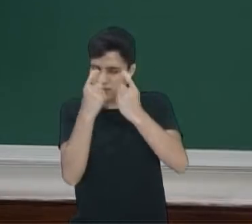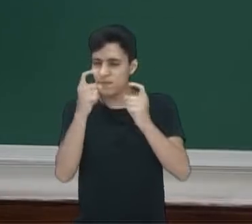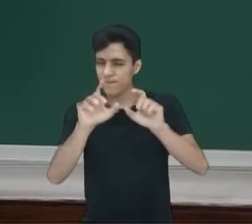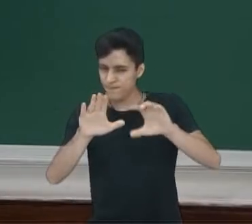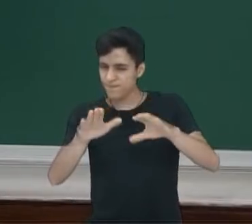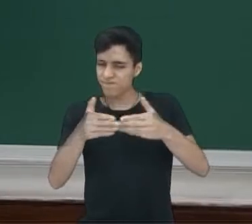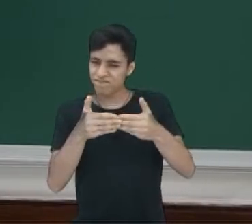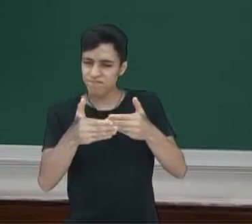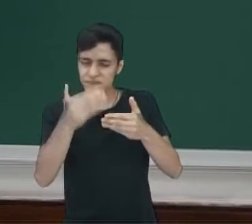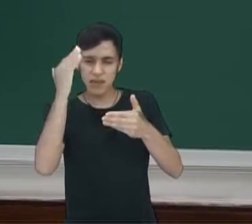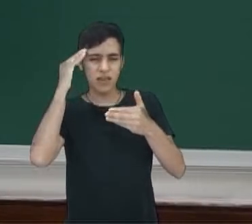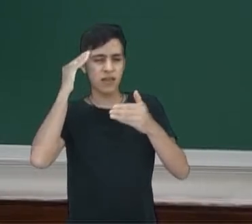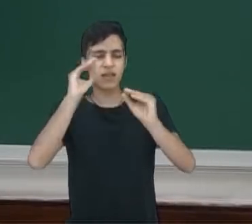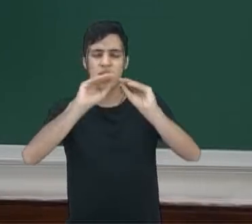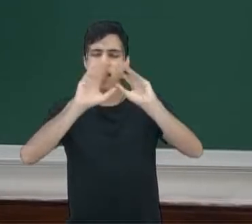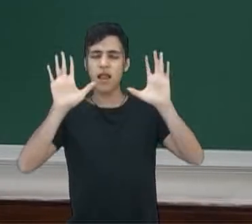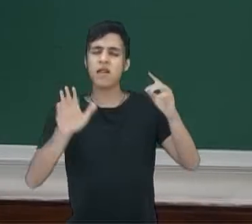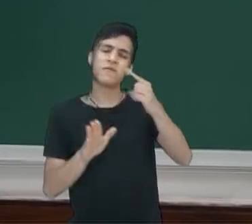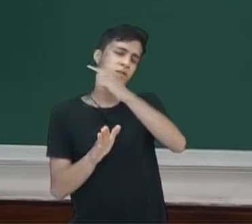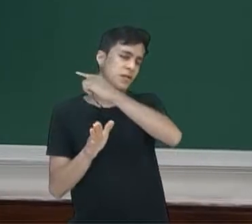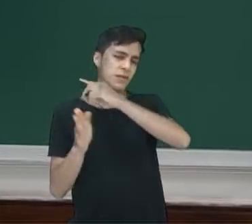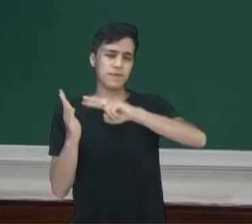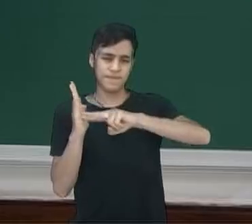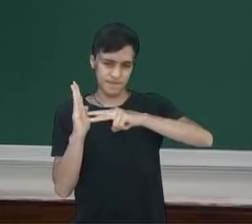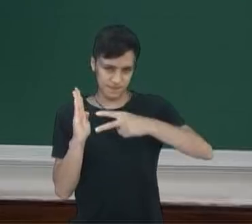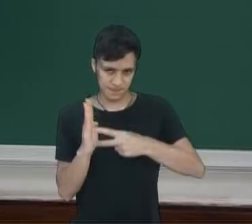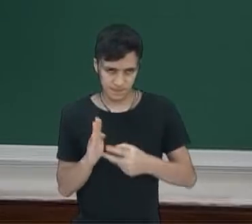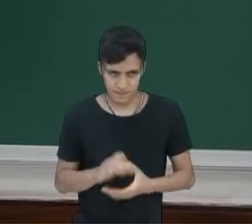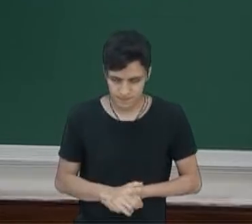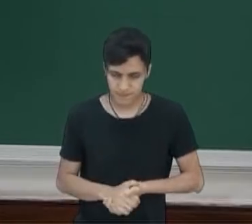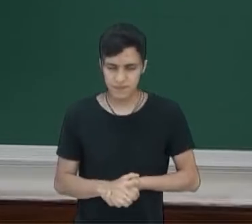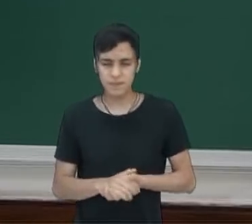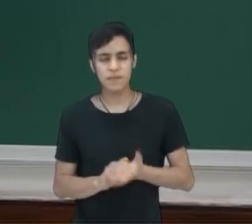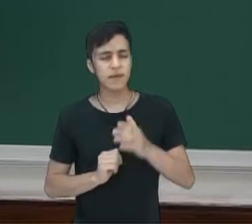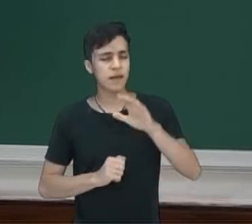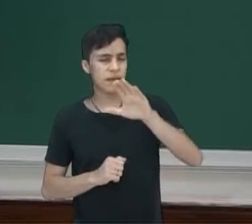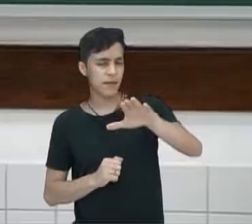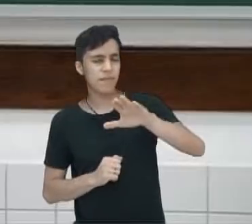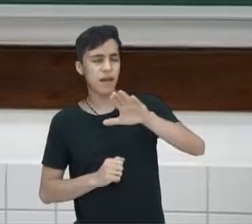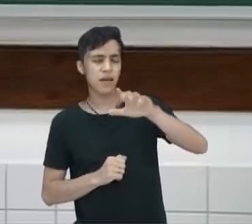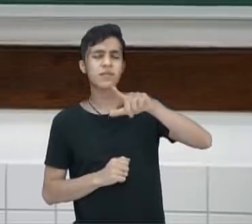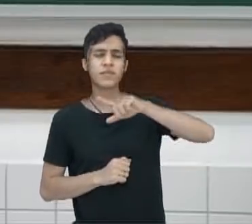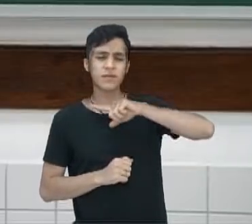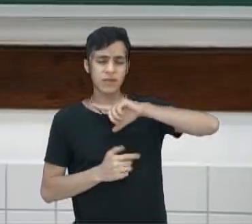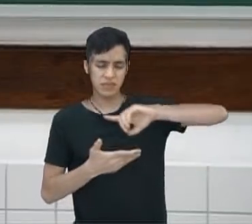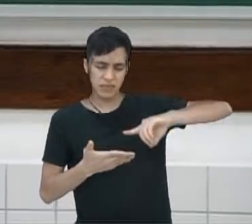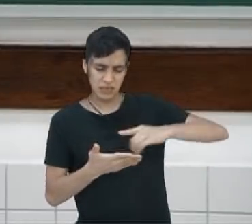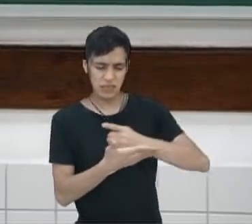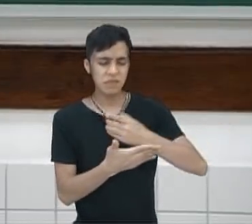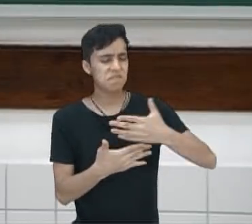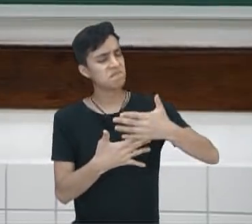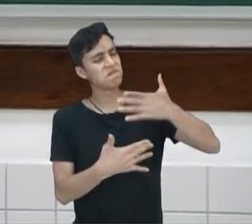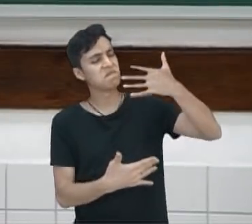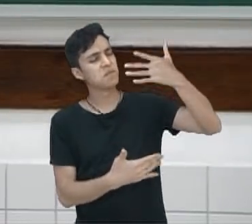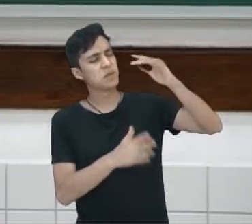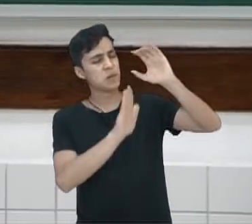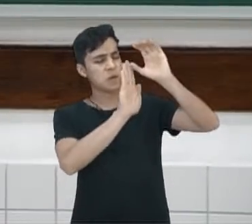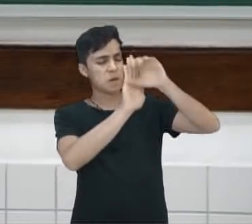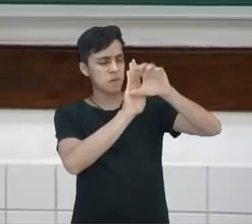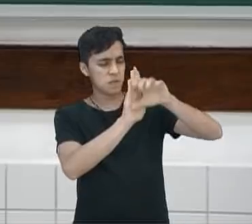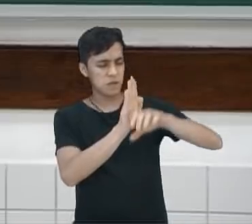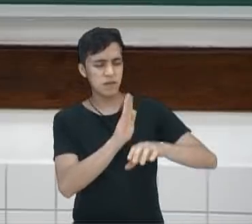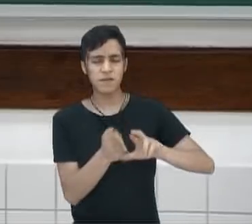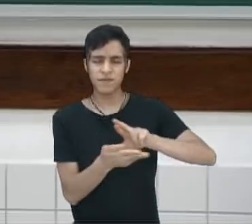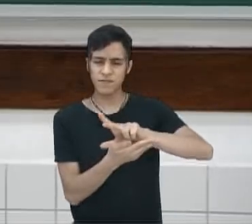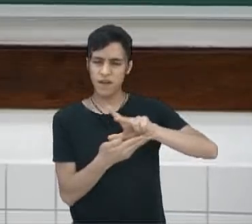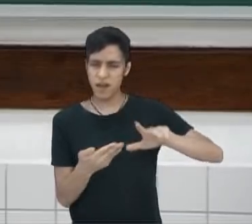vai entender o que ela significa, tá? Mas existem vários conceitos para homeostase. No